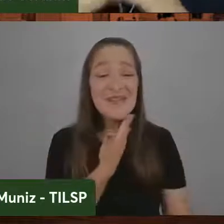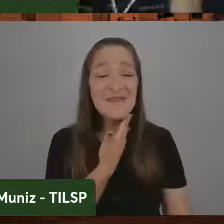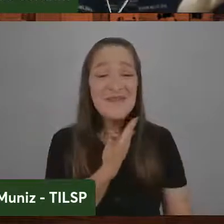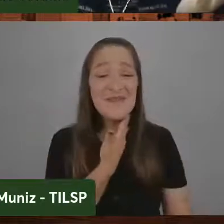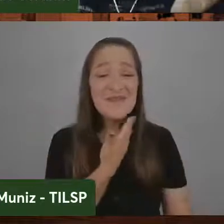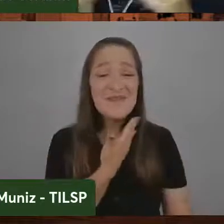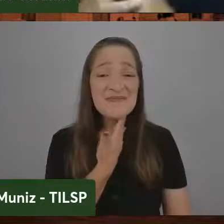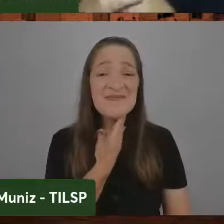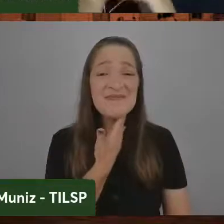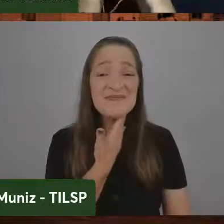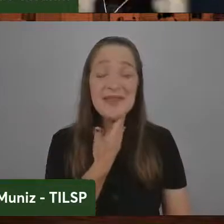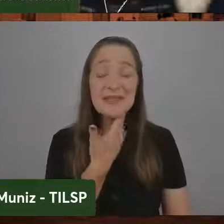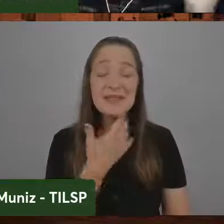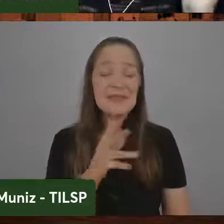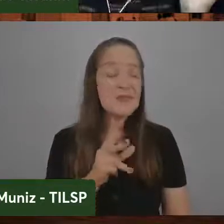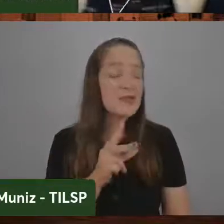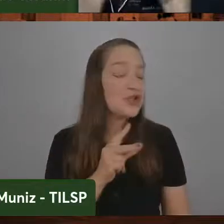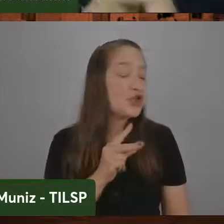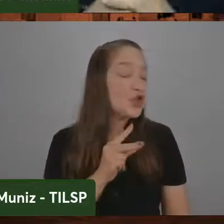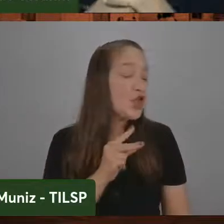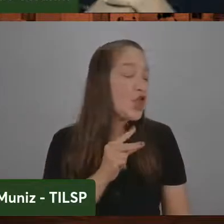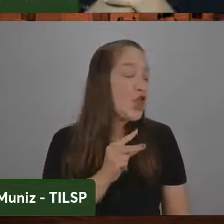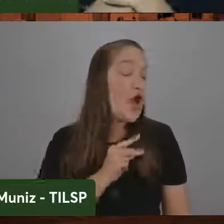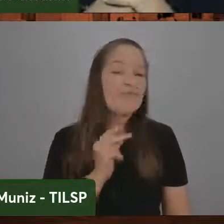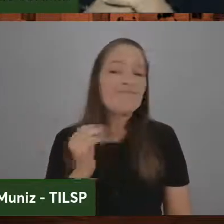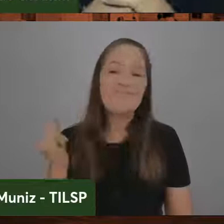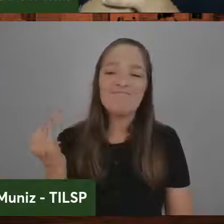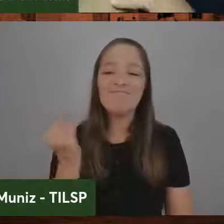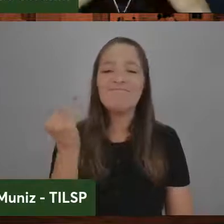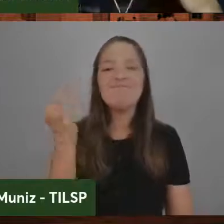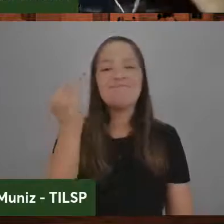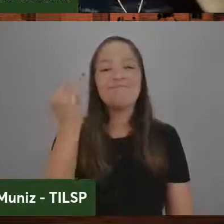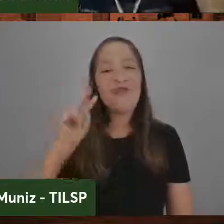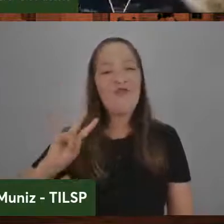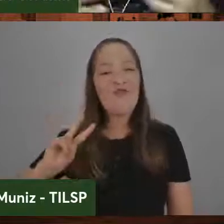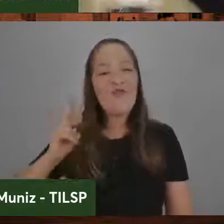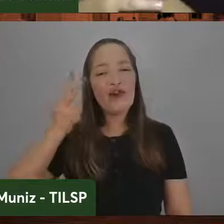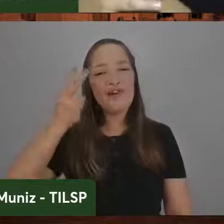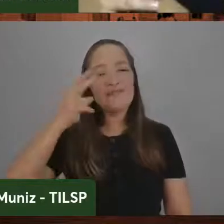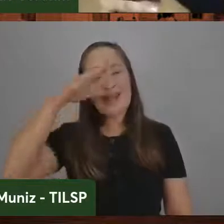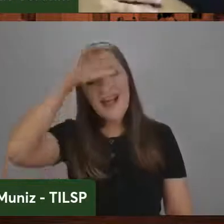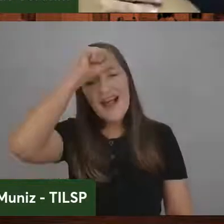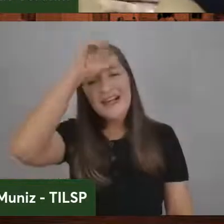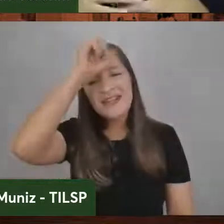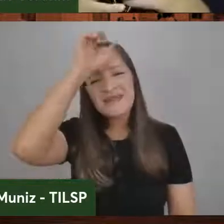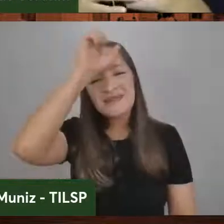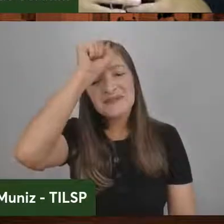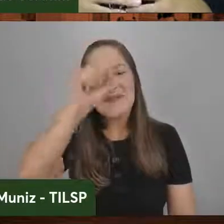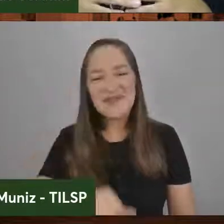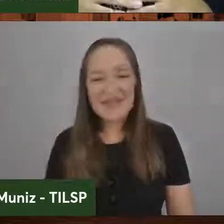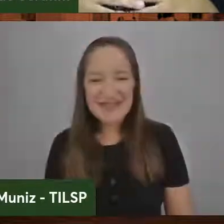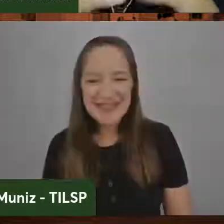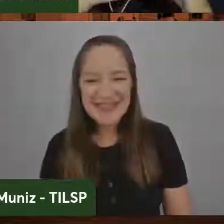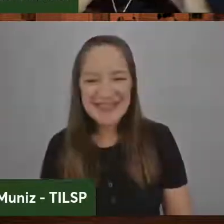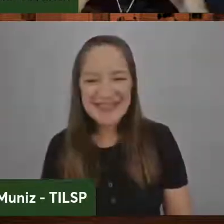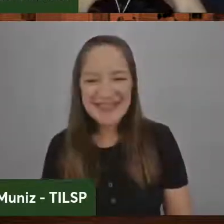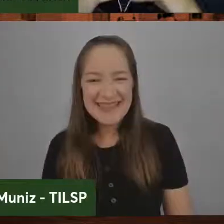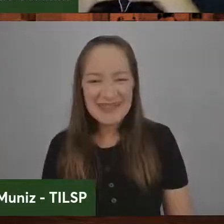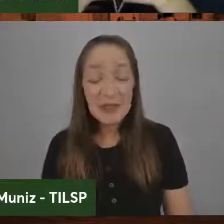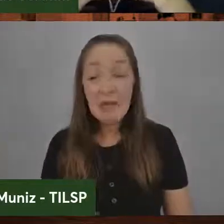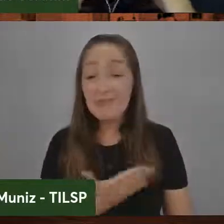assim, enriquecedor. Essa é a palavra que me vem à cabeça, enriquecedor, um papo de aprendizado, né? Enfim, de um